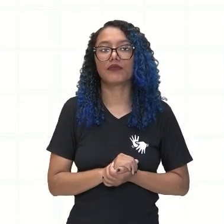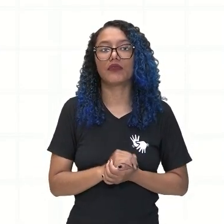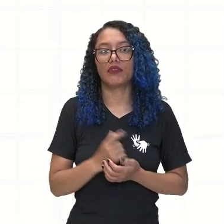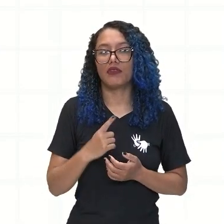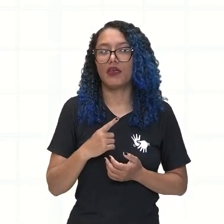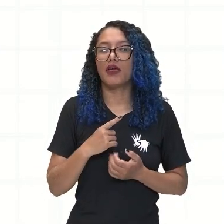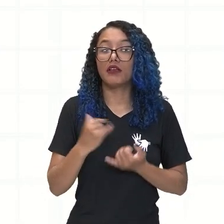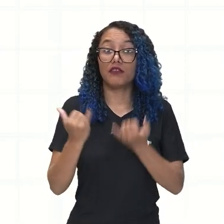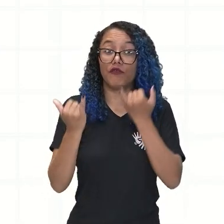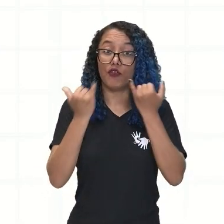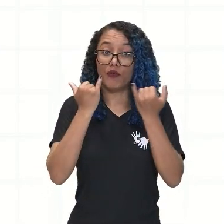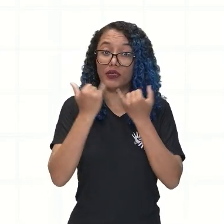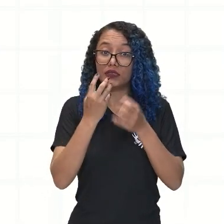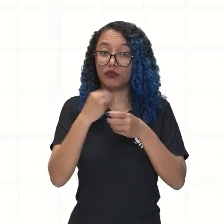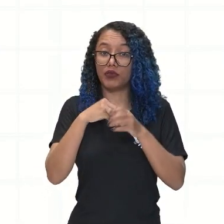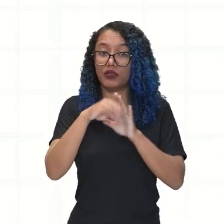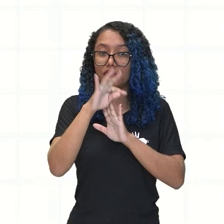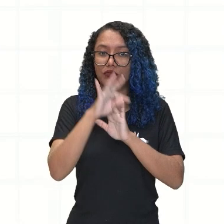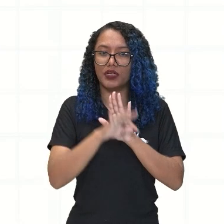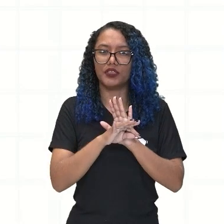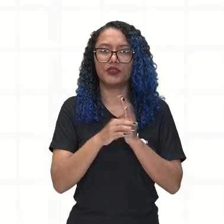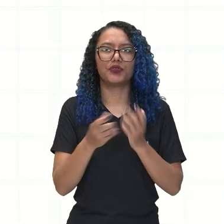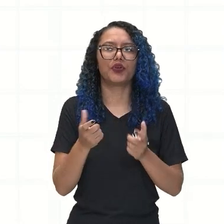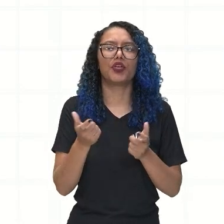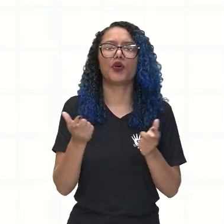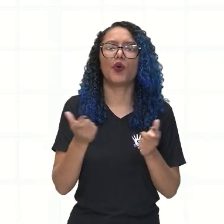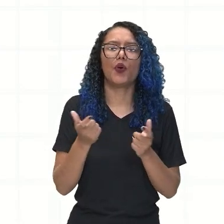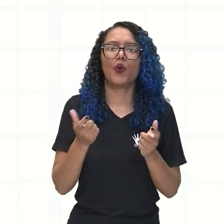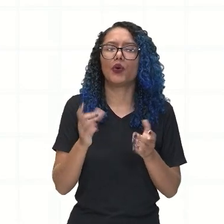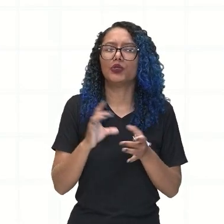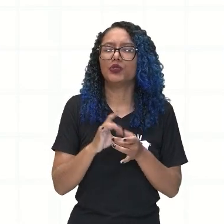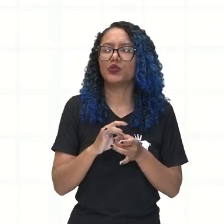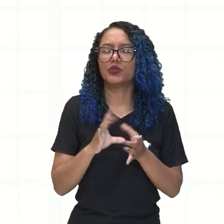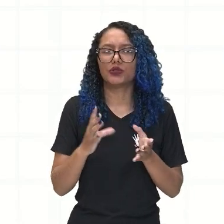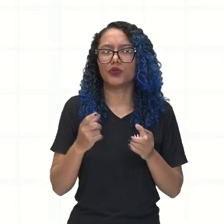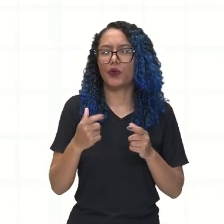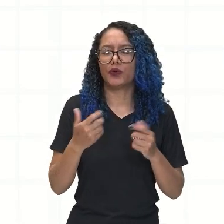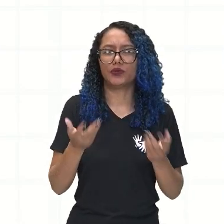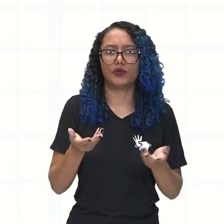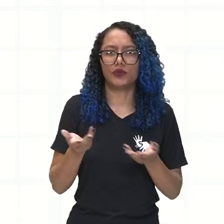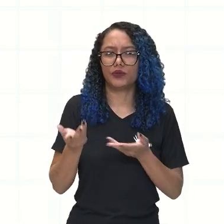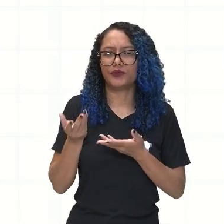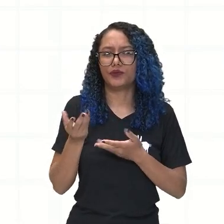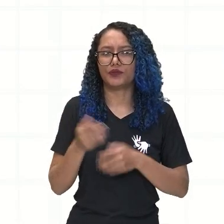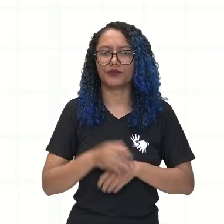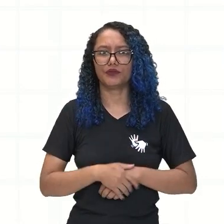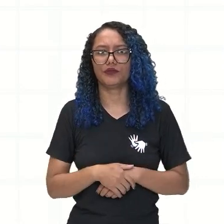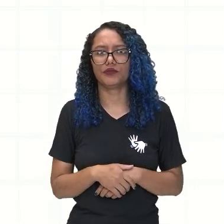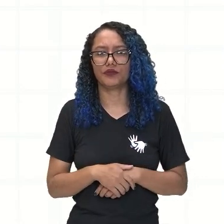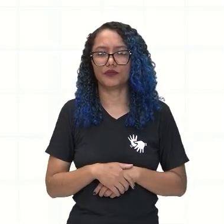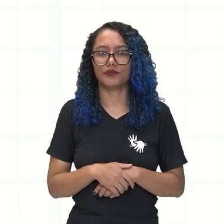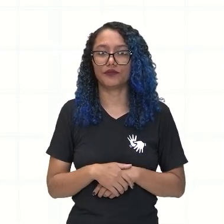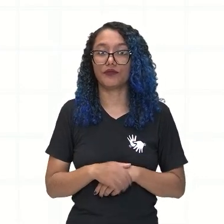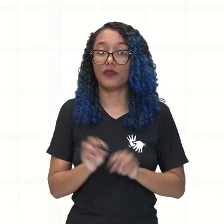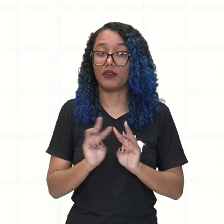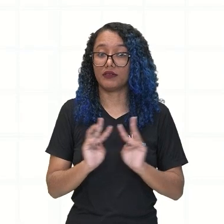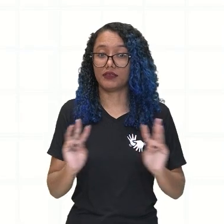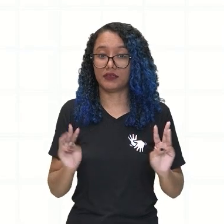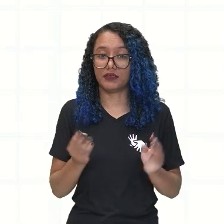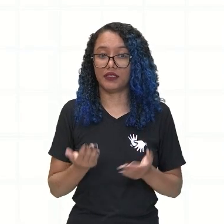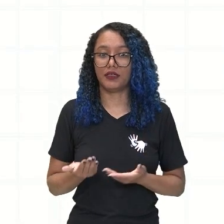informações. Essas informações estão disponíveis aqui, professor, aqui, ó, estão disponíveis aqui, ó, nesse site,